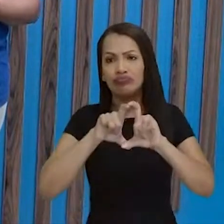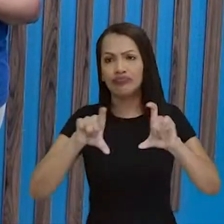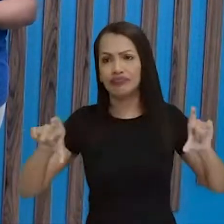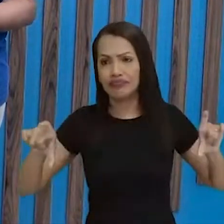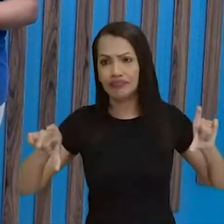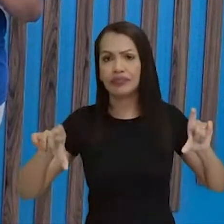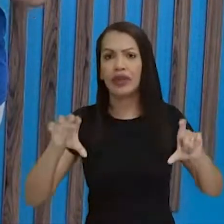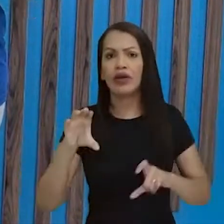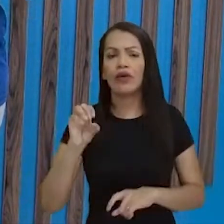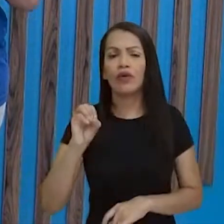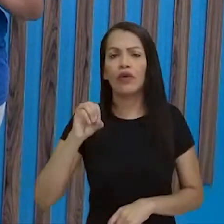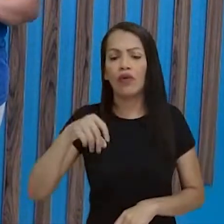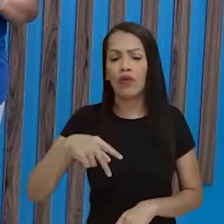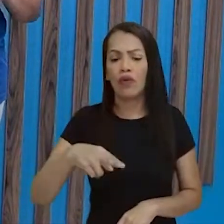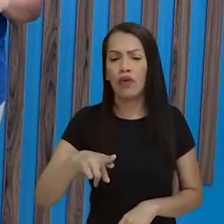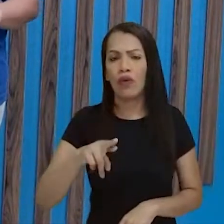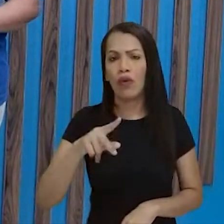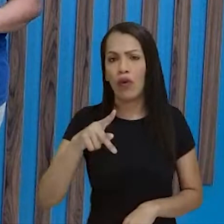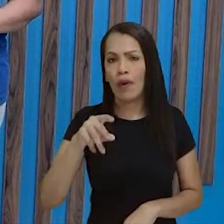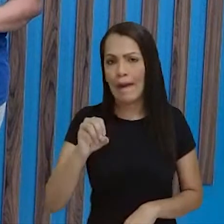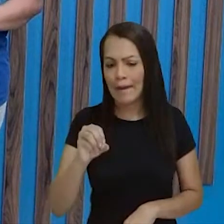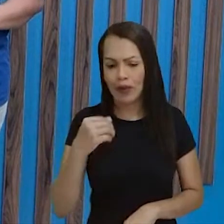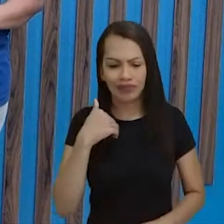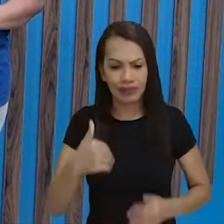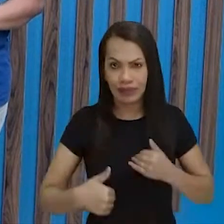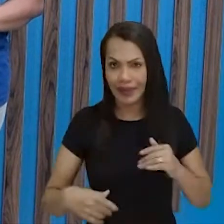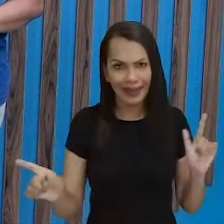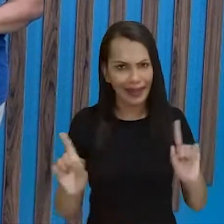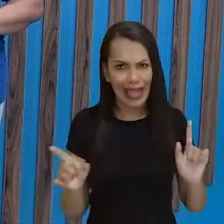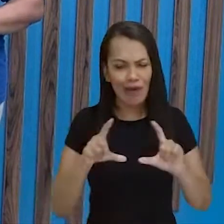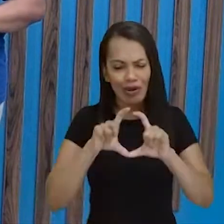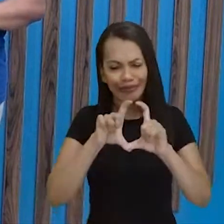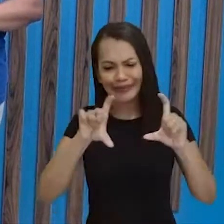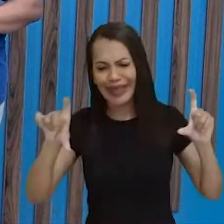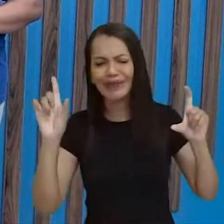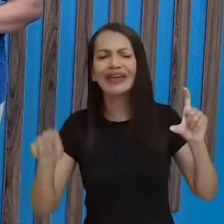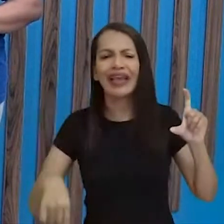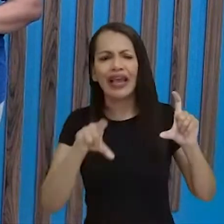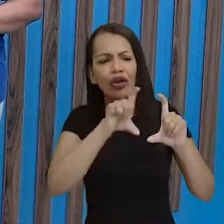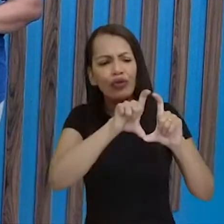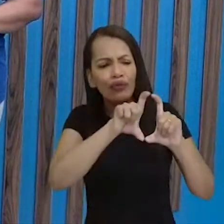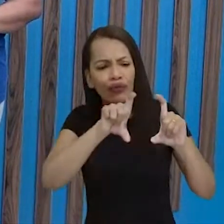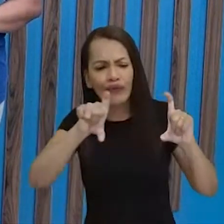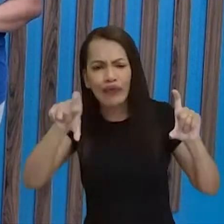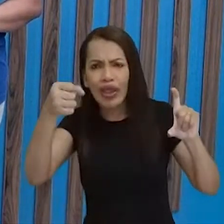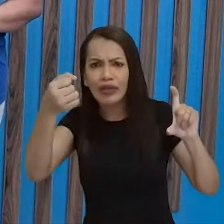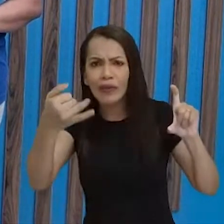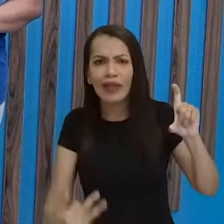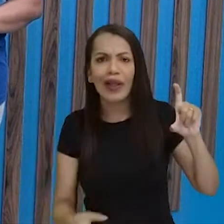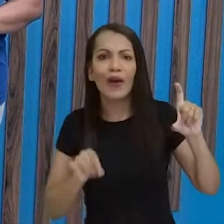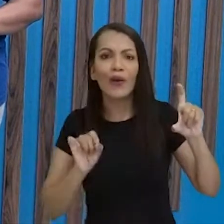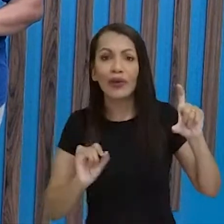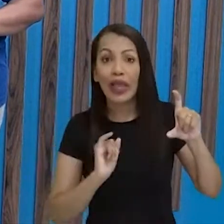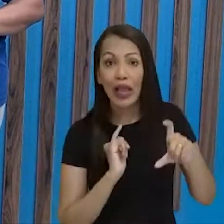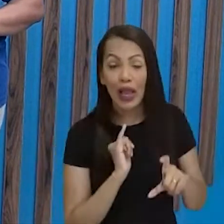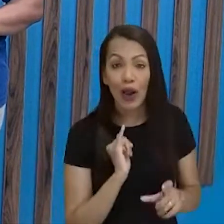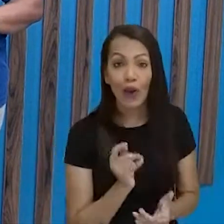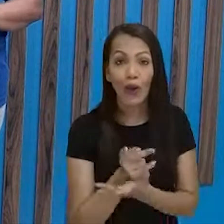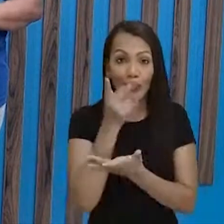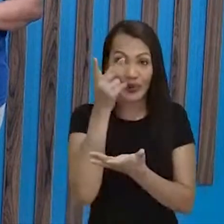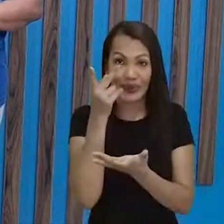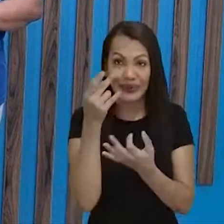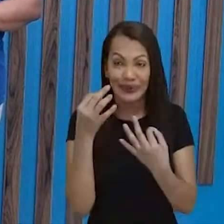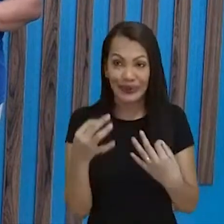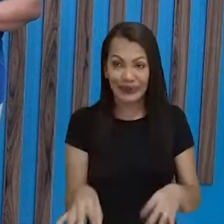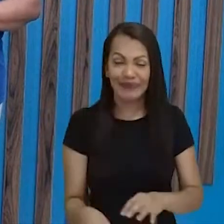em si, tá certo? É lá onde vai contar tudo o que aconteceu naquele fato. E olha só,